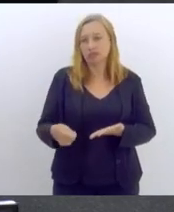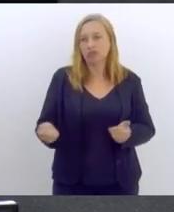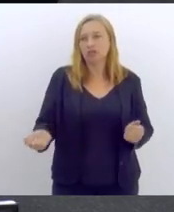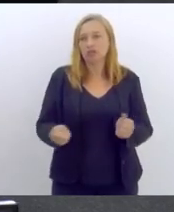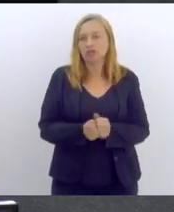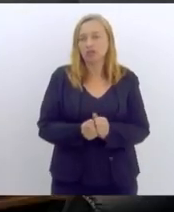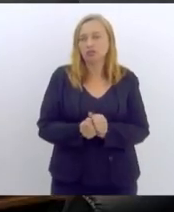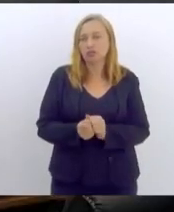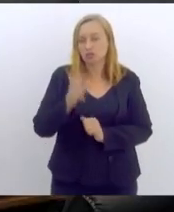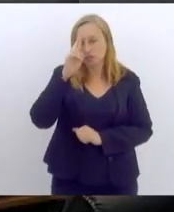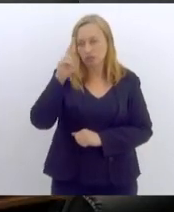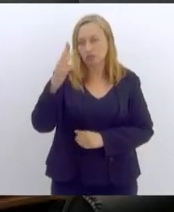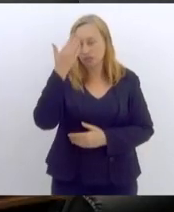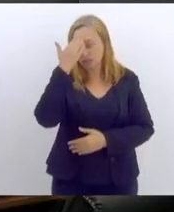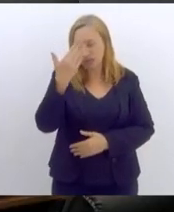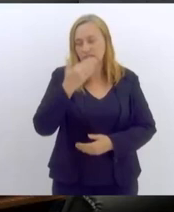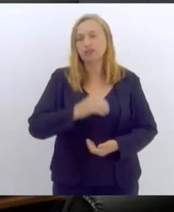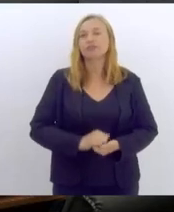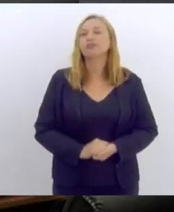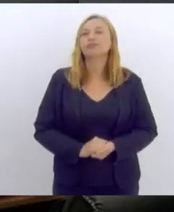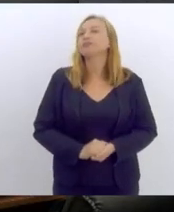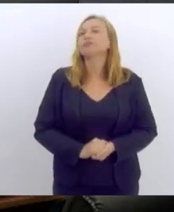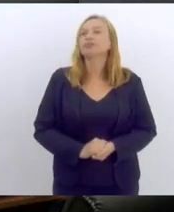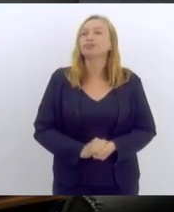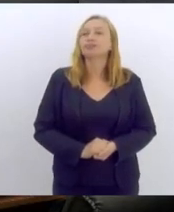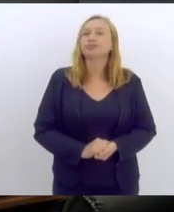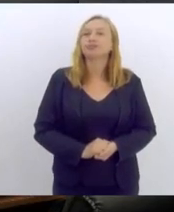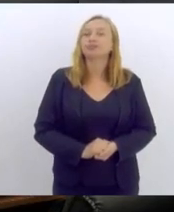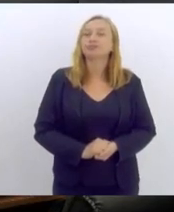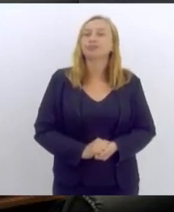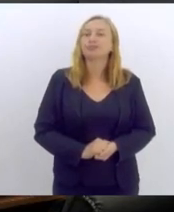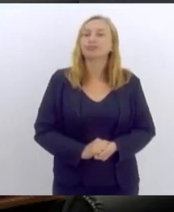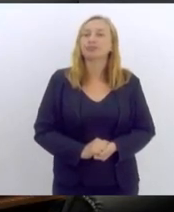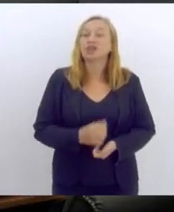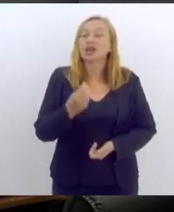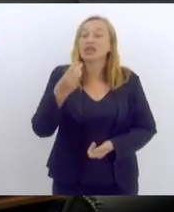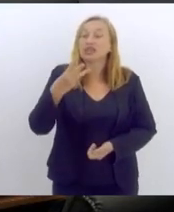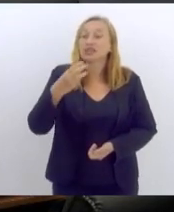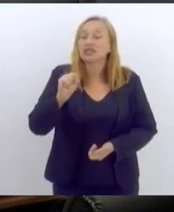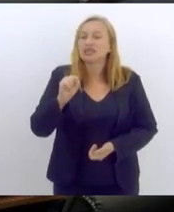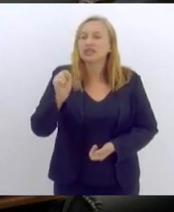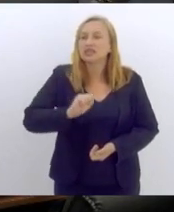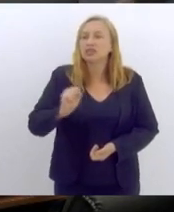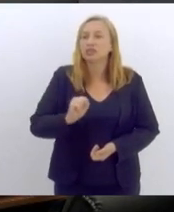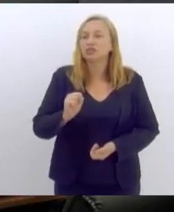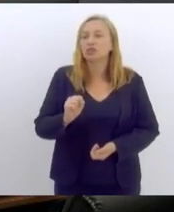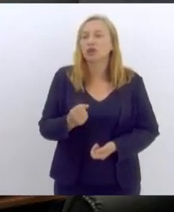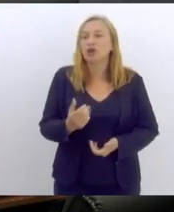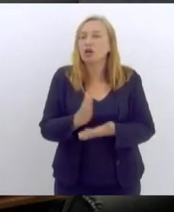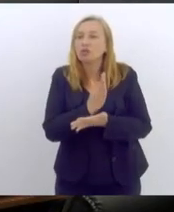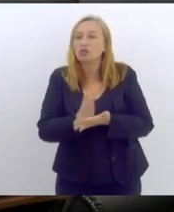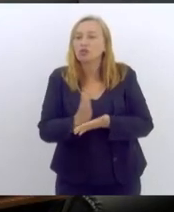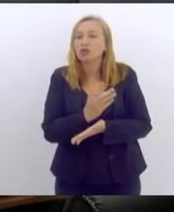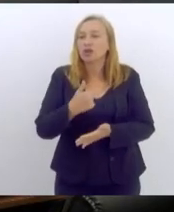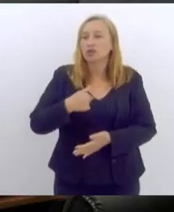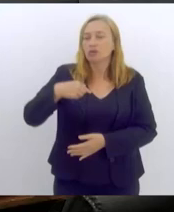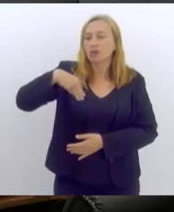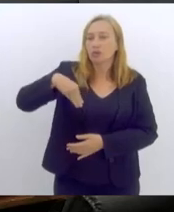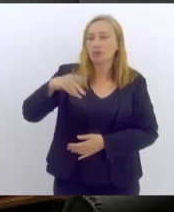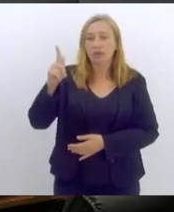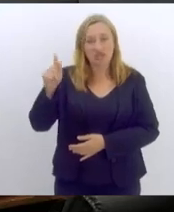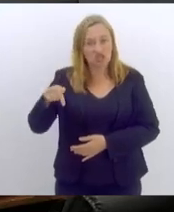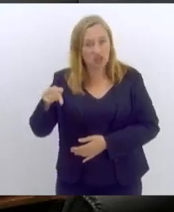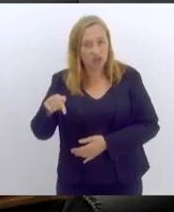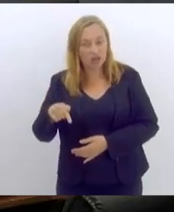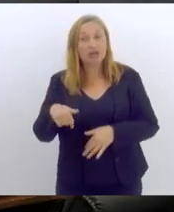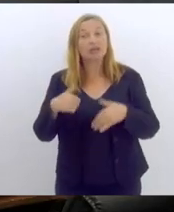Vossa Excelência. Obrigado, presidente. Ele só finalzinho, tem alguns 30 segundos. Alguns segundos. Eu sou magiense.